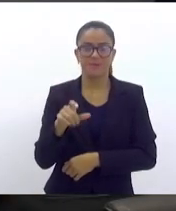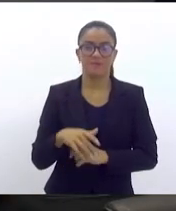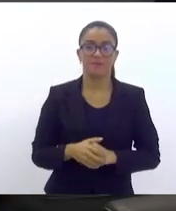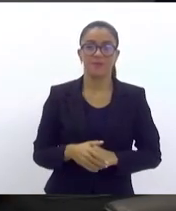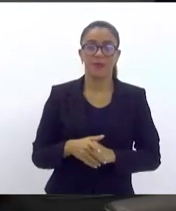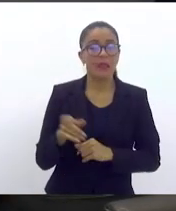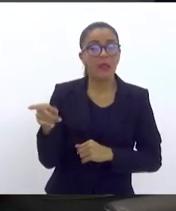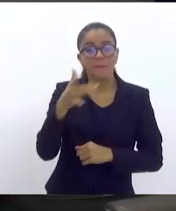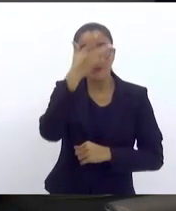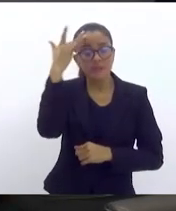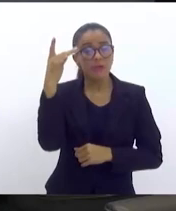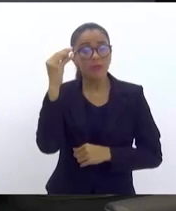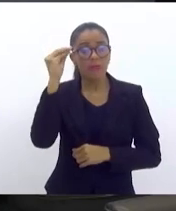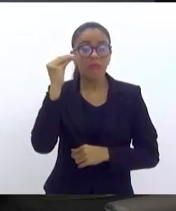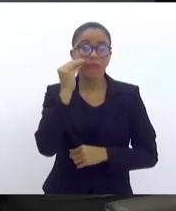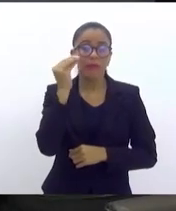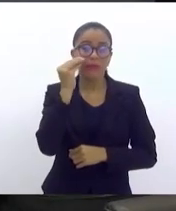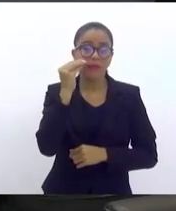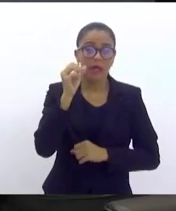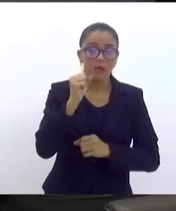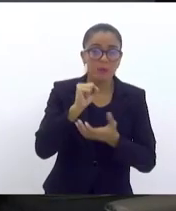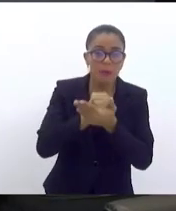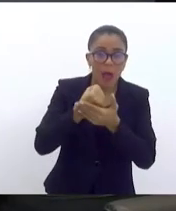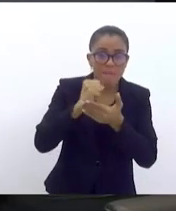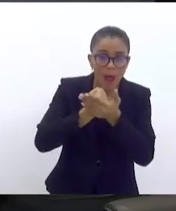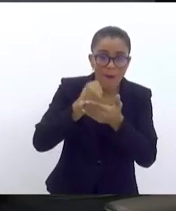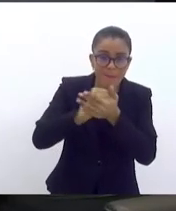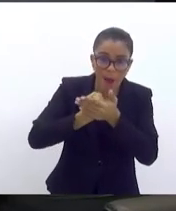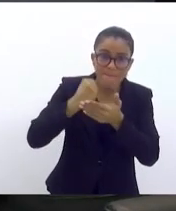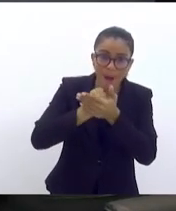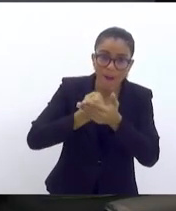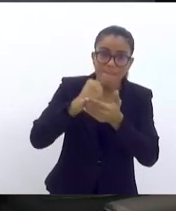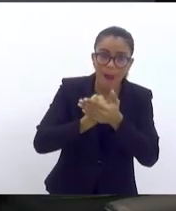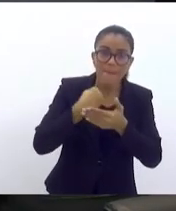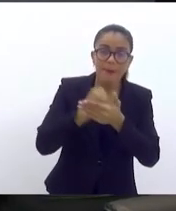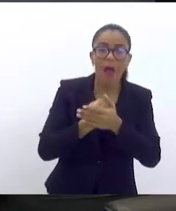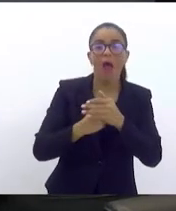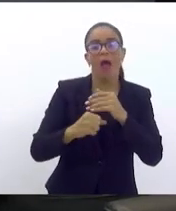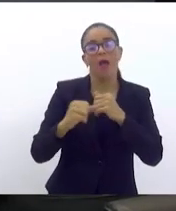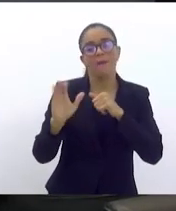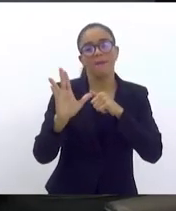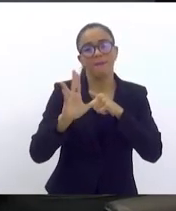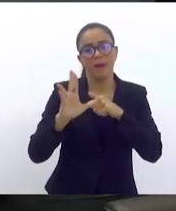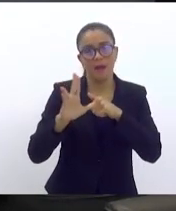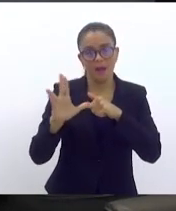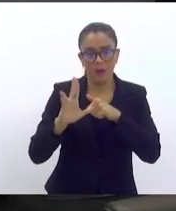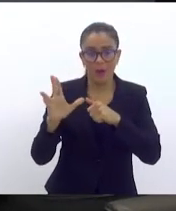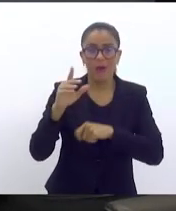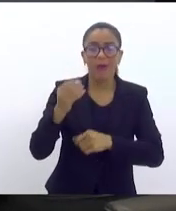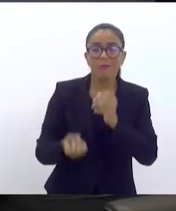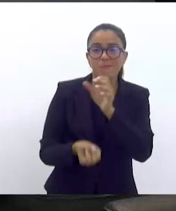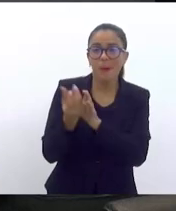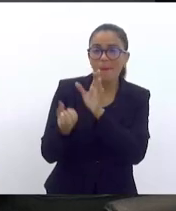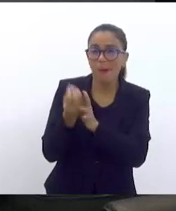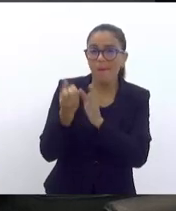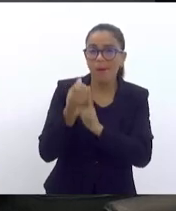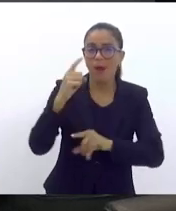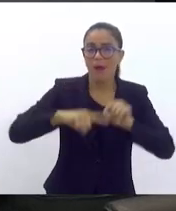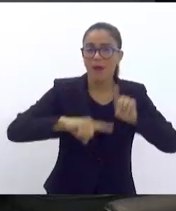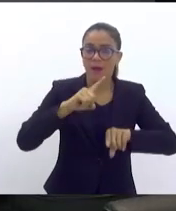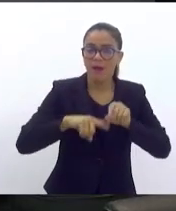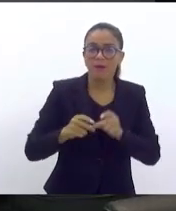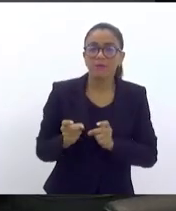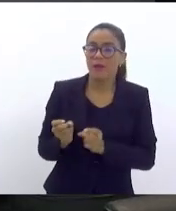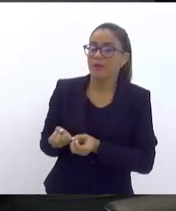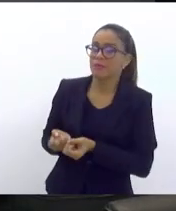estudos sem nenhum fundamento acadêmico mas fazendo de próprio punho criar produtos e sair distribuindo esses